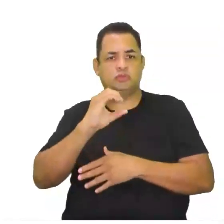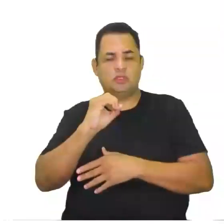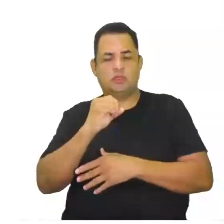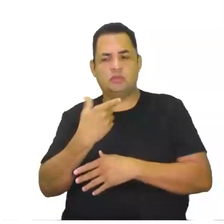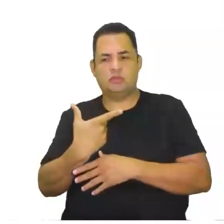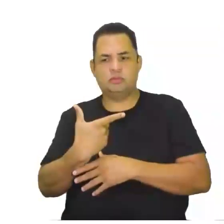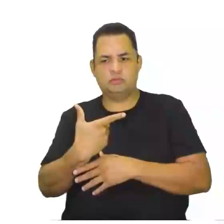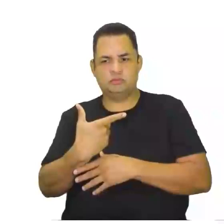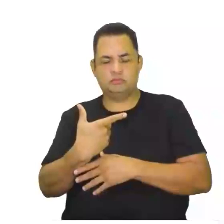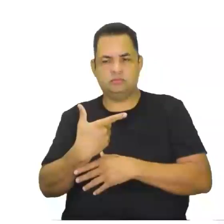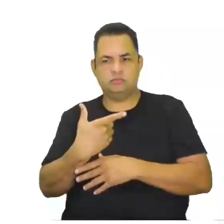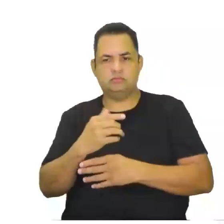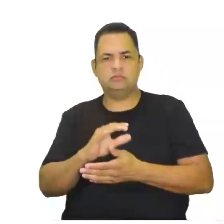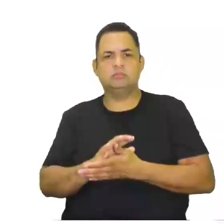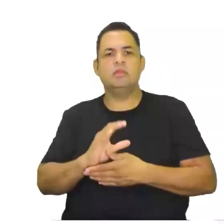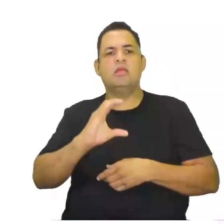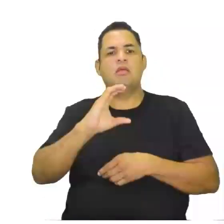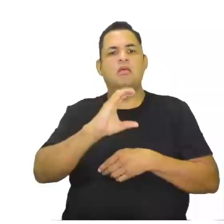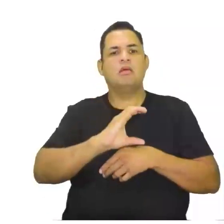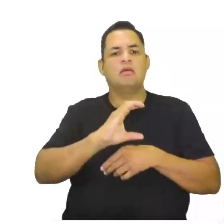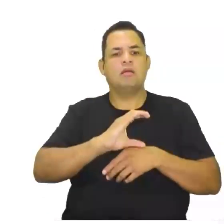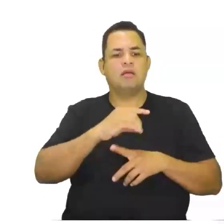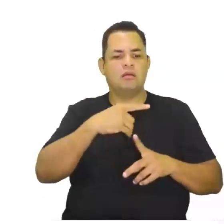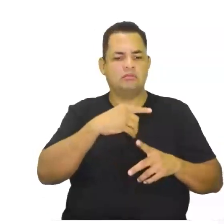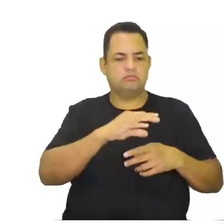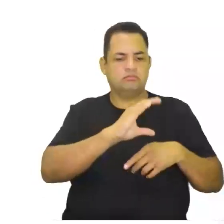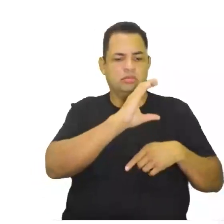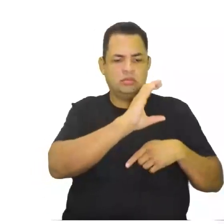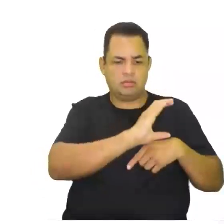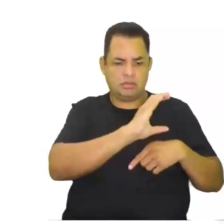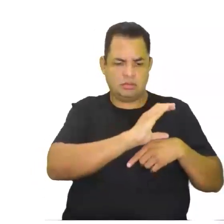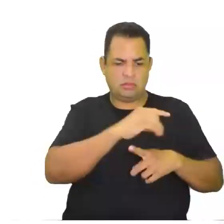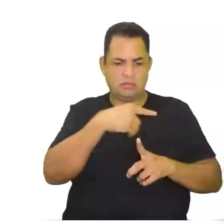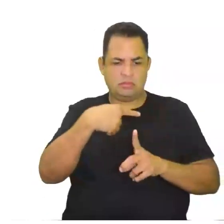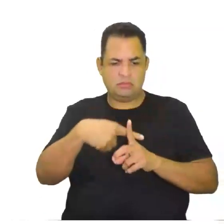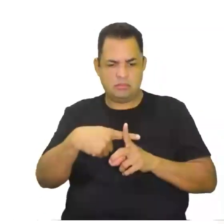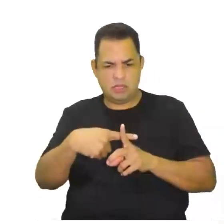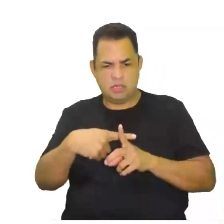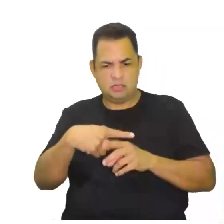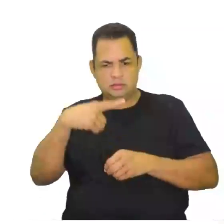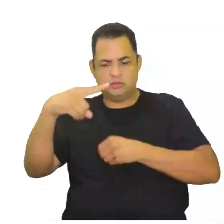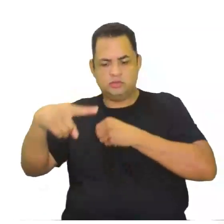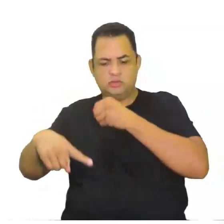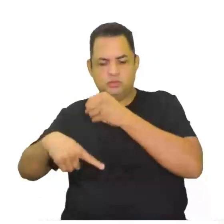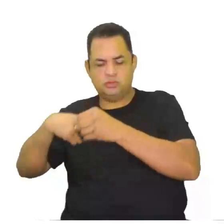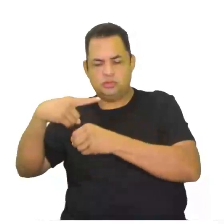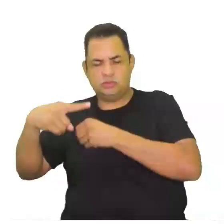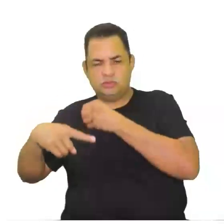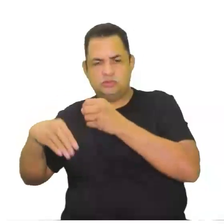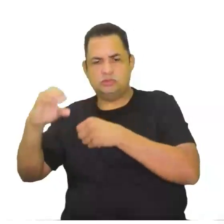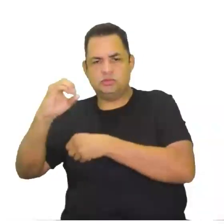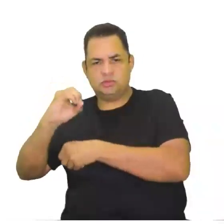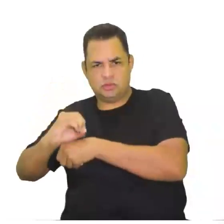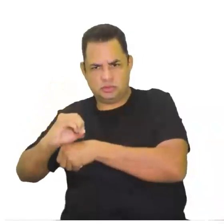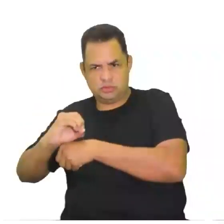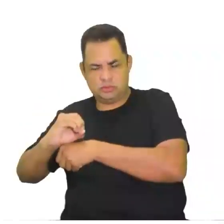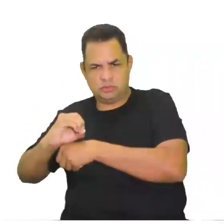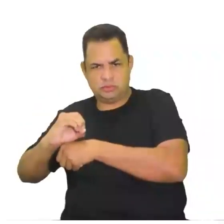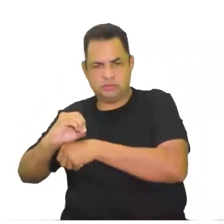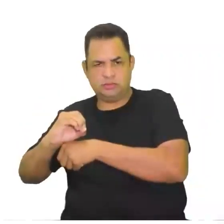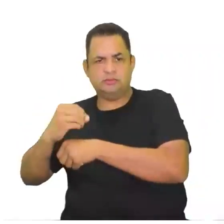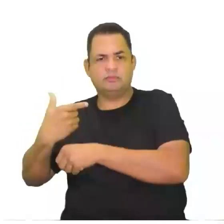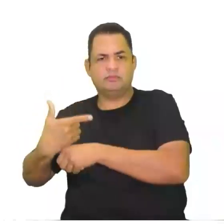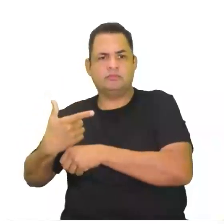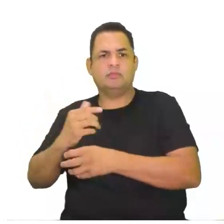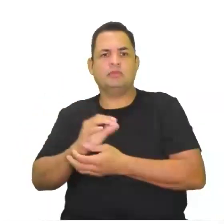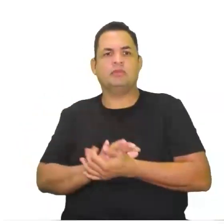carbono, que é carbono junto com 2 átomos de oxigênio. Só que aqui, ó, eu